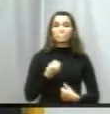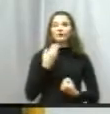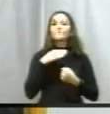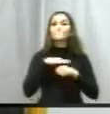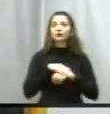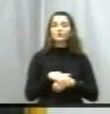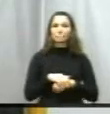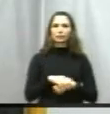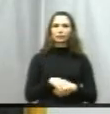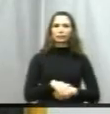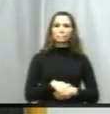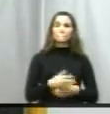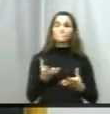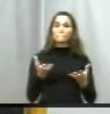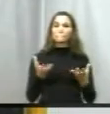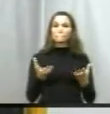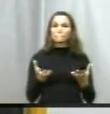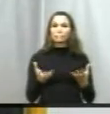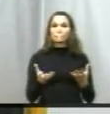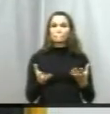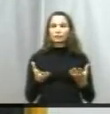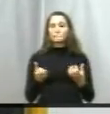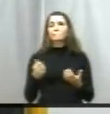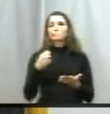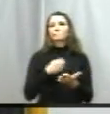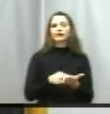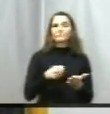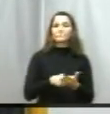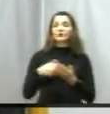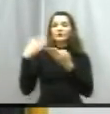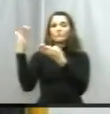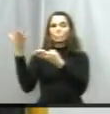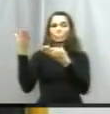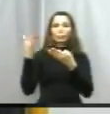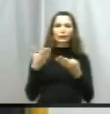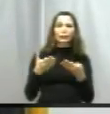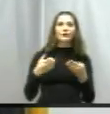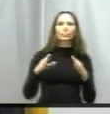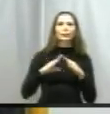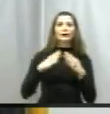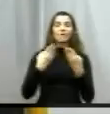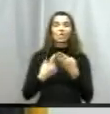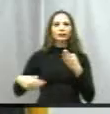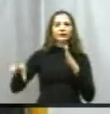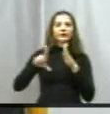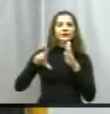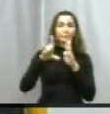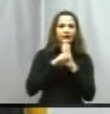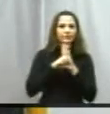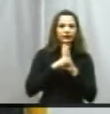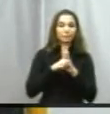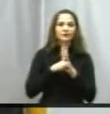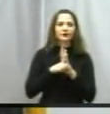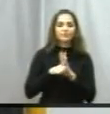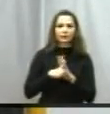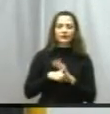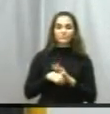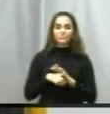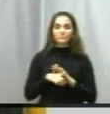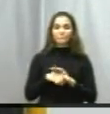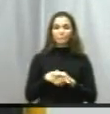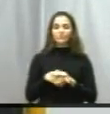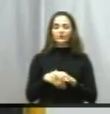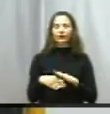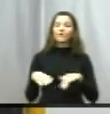Boa noite. Eu quero reforçar aqui o convite da Escola do Legislativo para